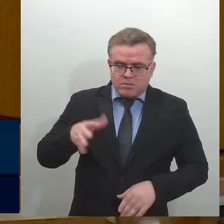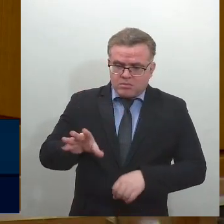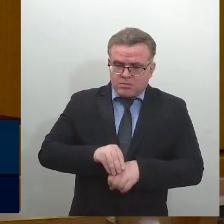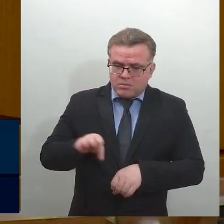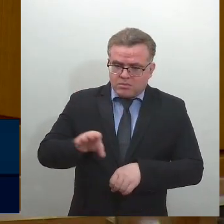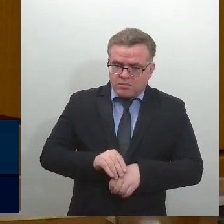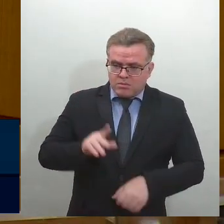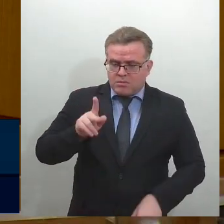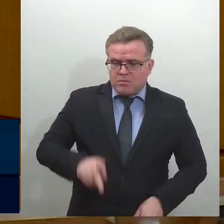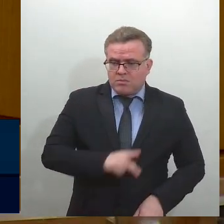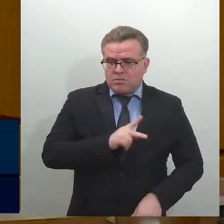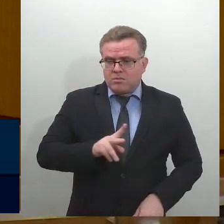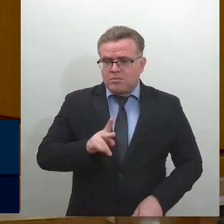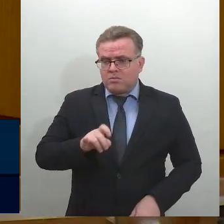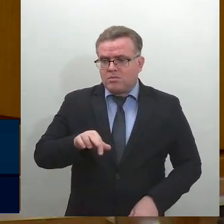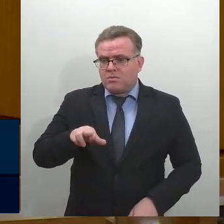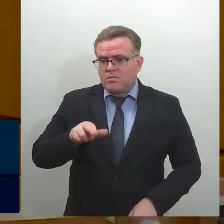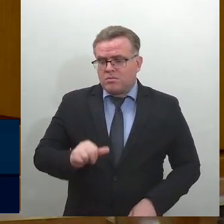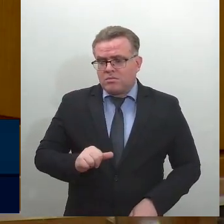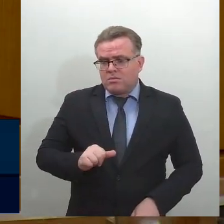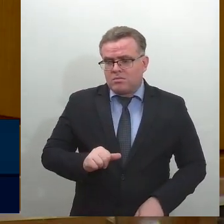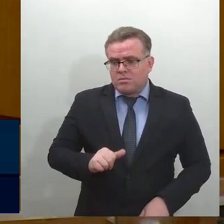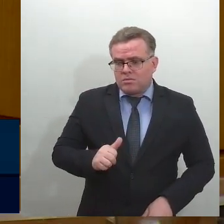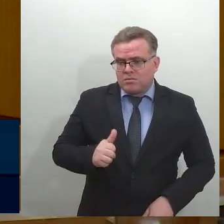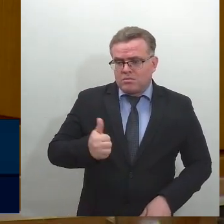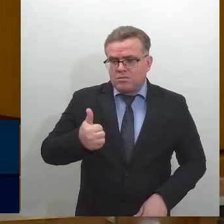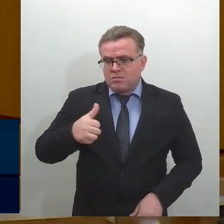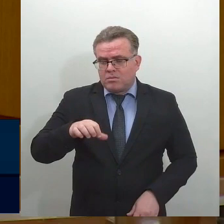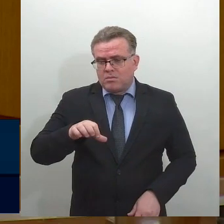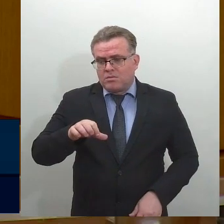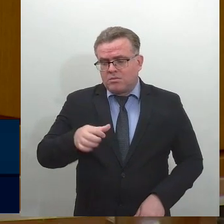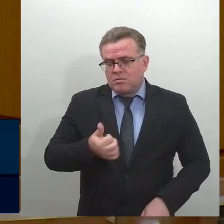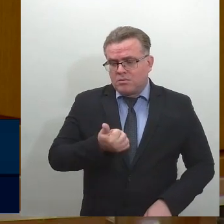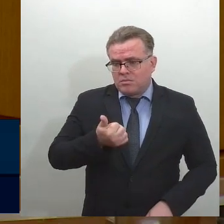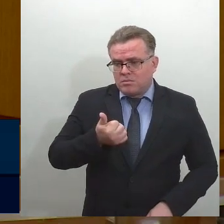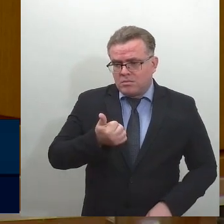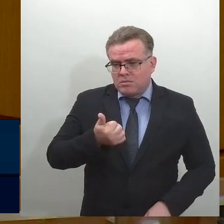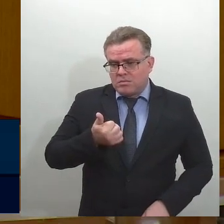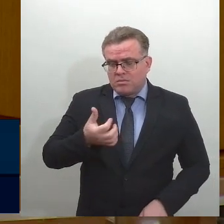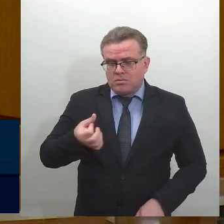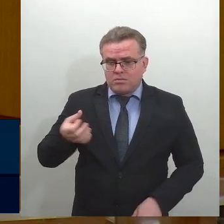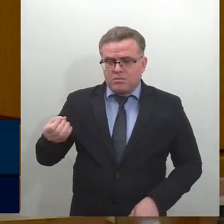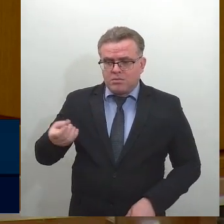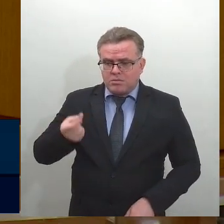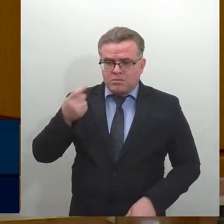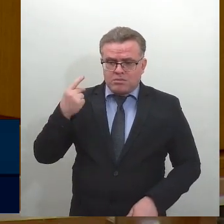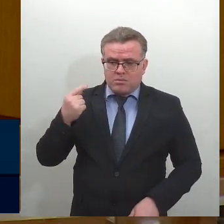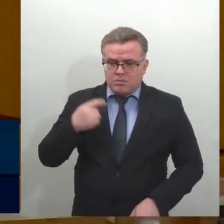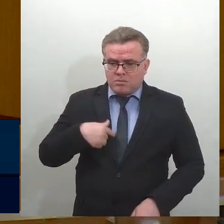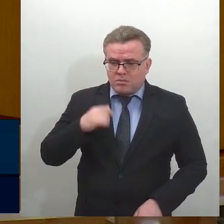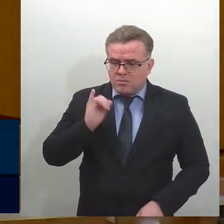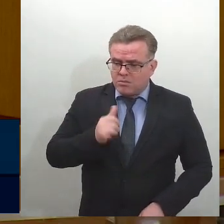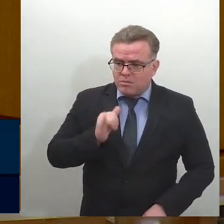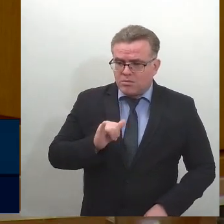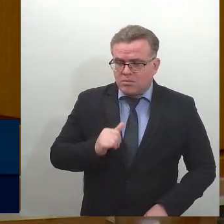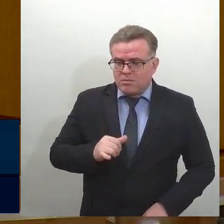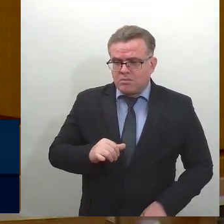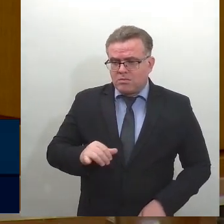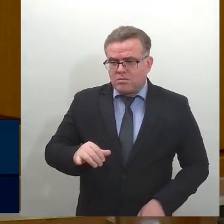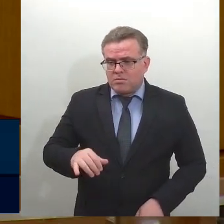em 1600. Em 1600. Aprendizados que muitos ainda não